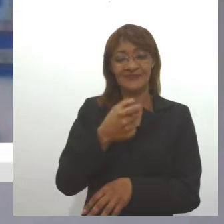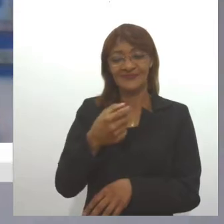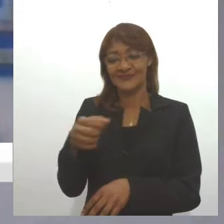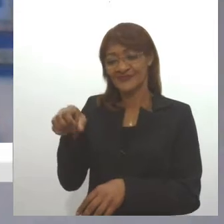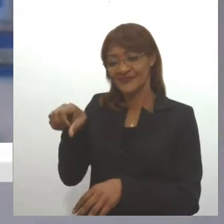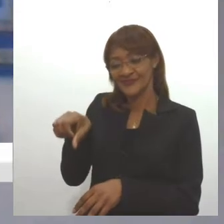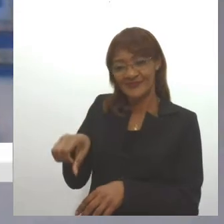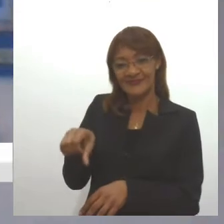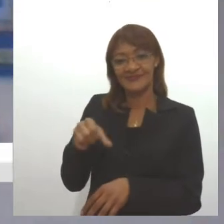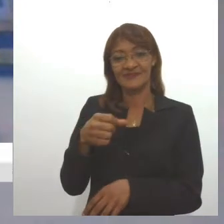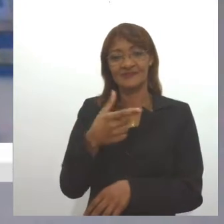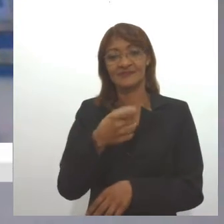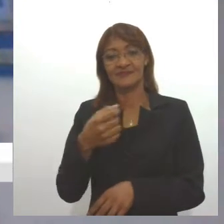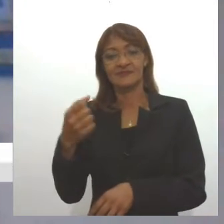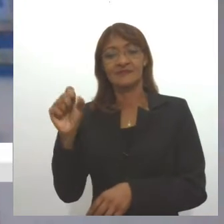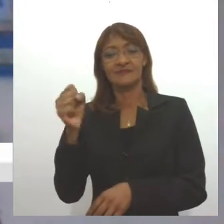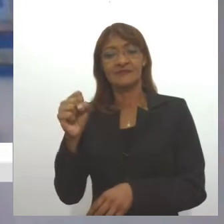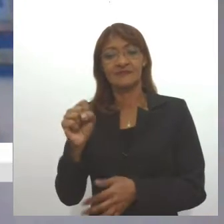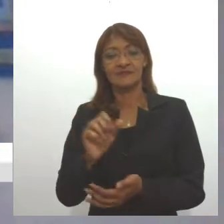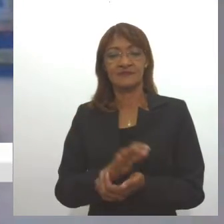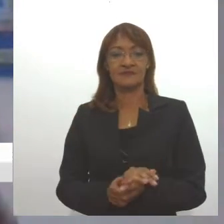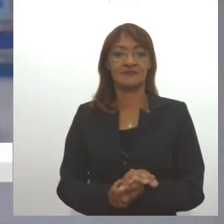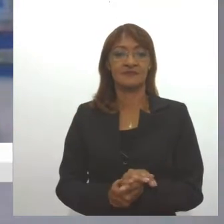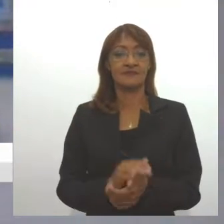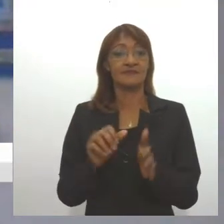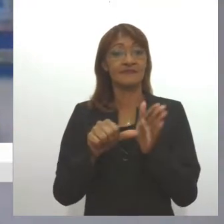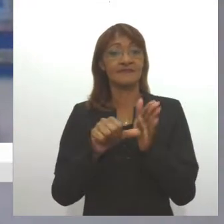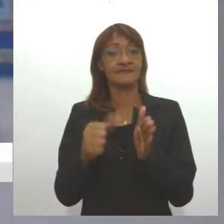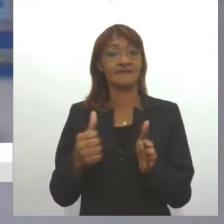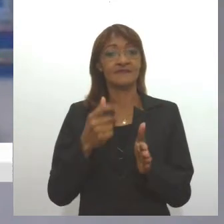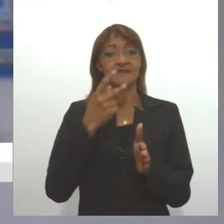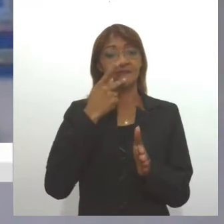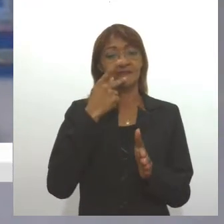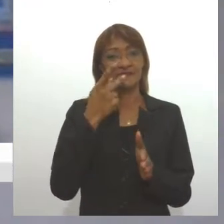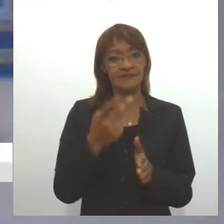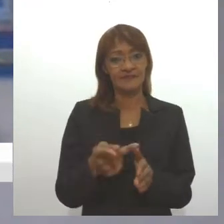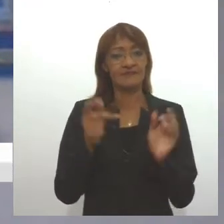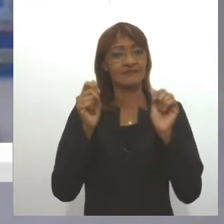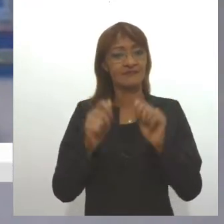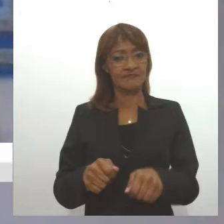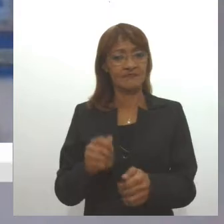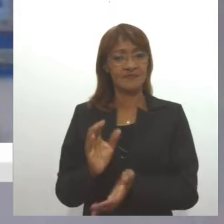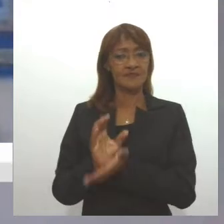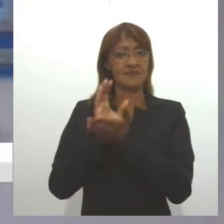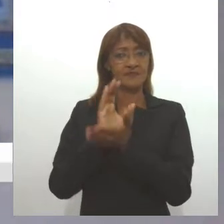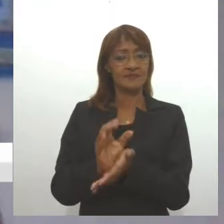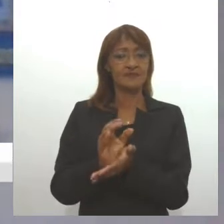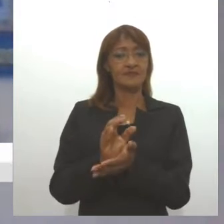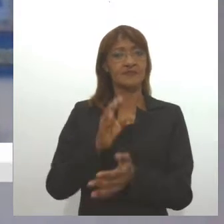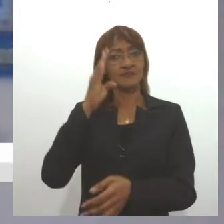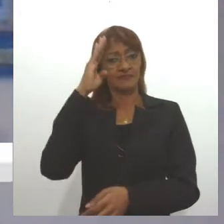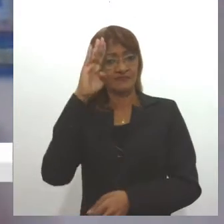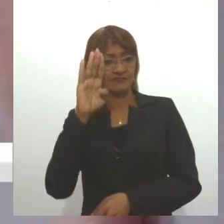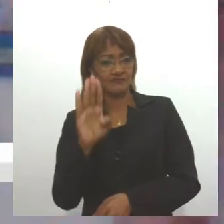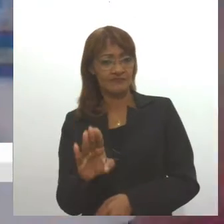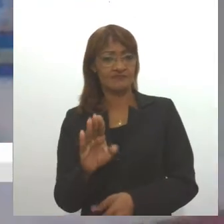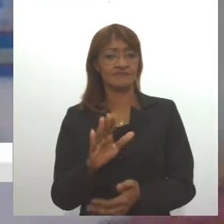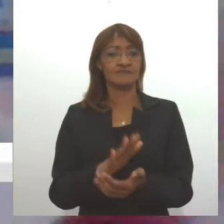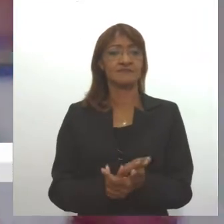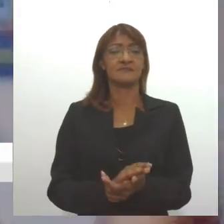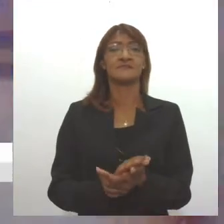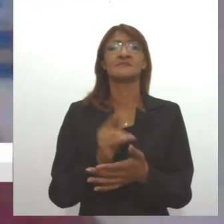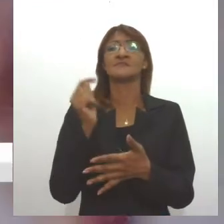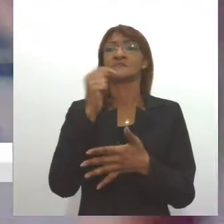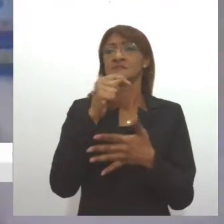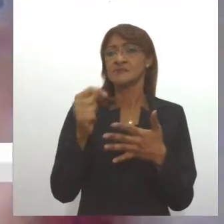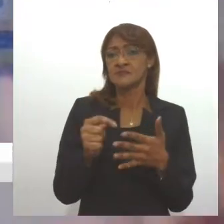2008. Então, a gente falou a primeira vez de instituir o conselho, de ter o conselho como ferramenta, colocando já esses exemplos aqui